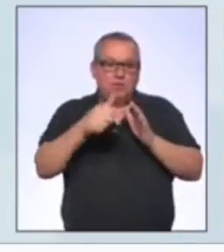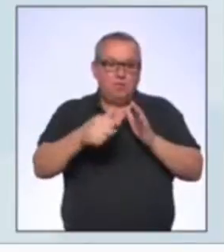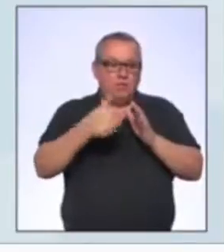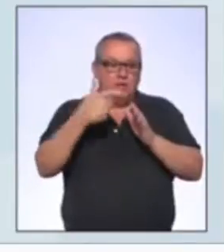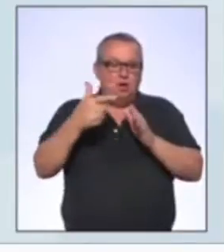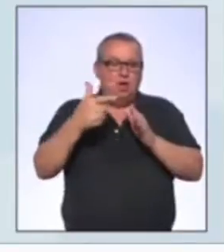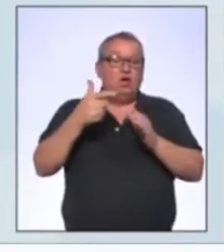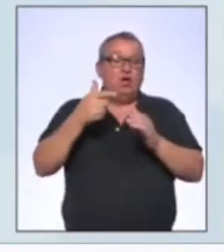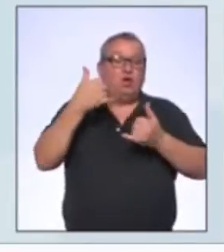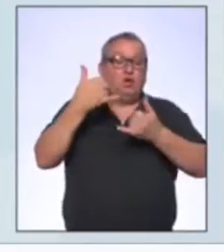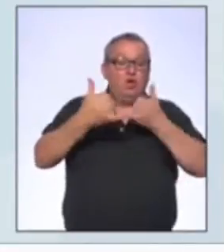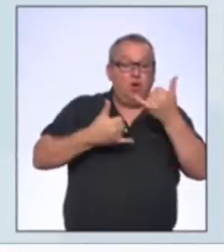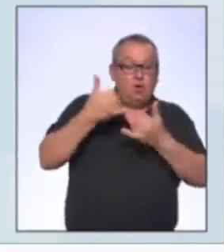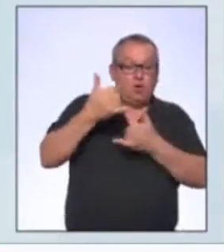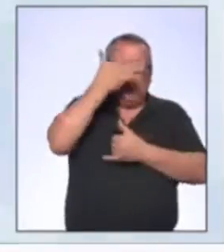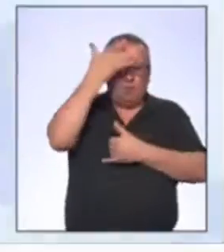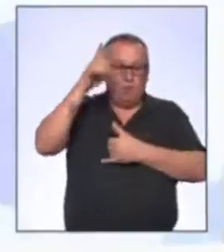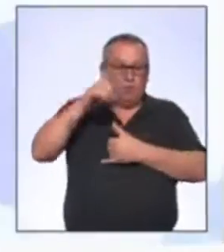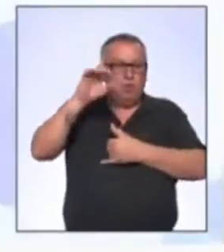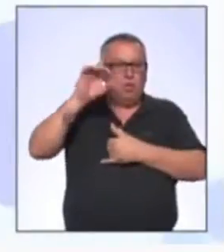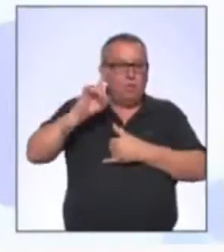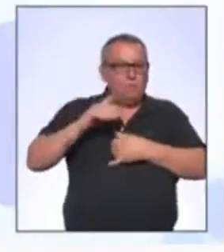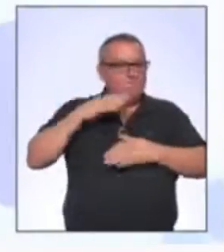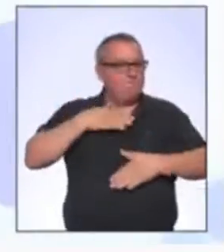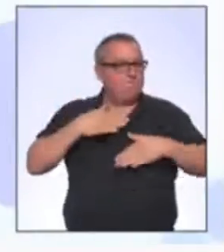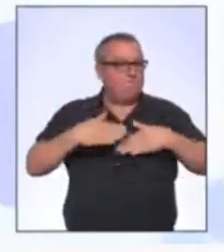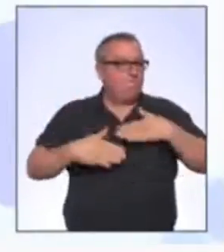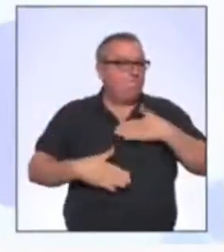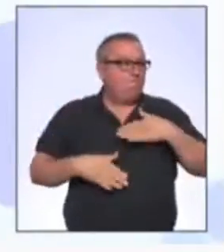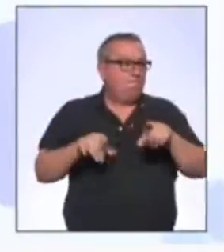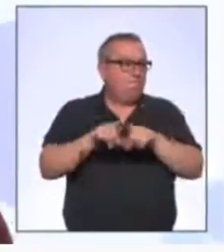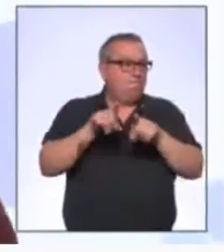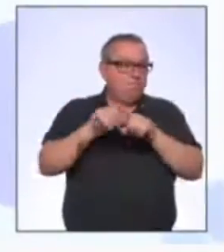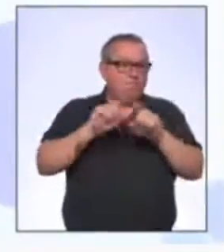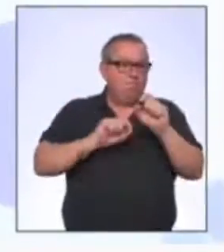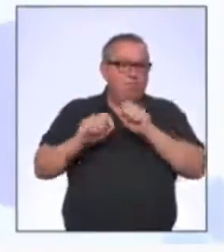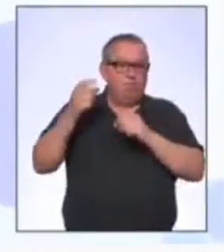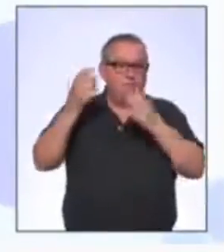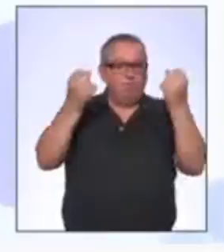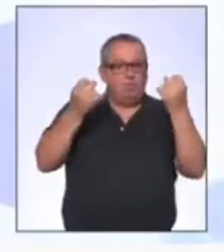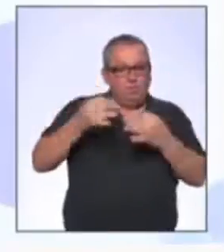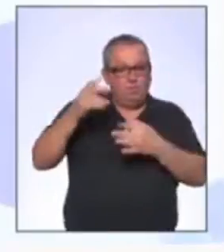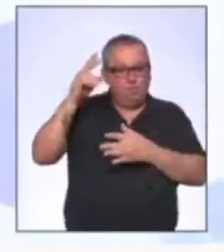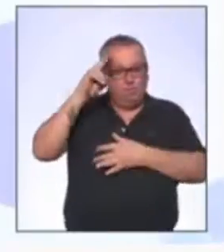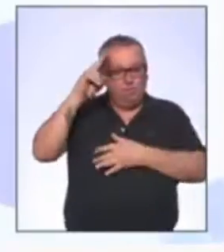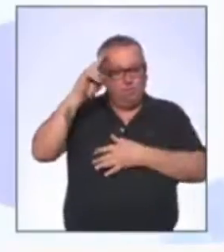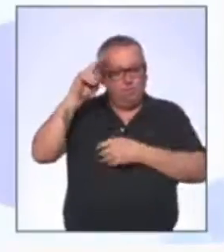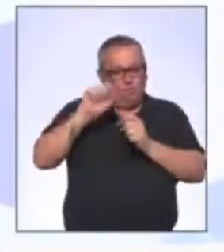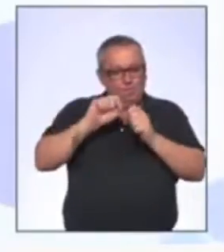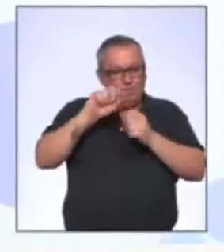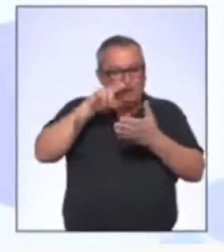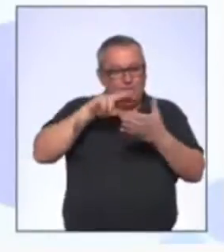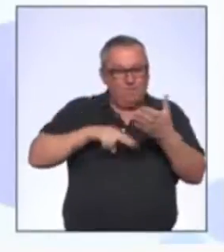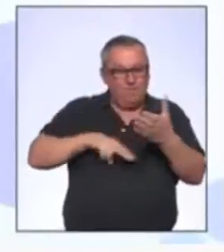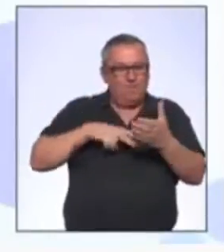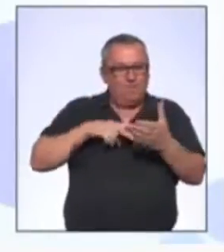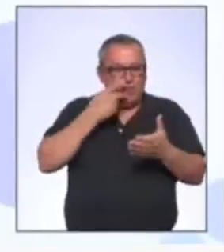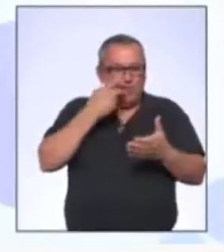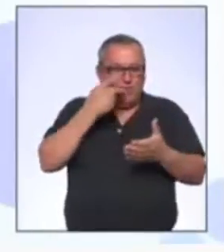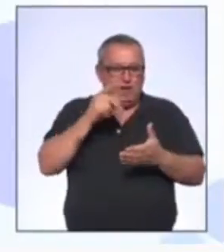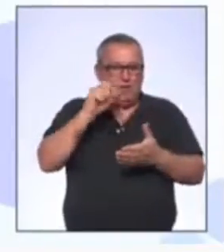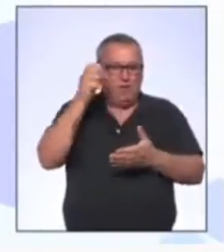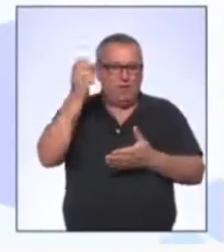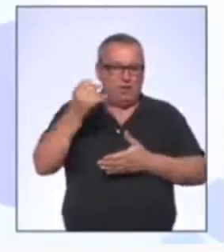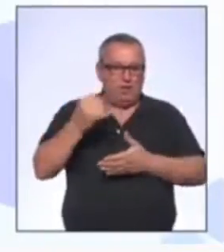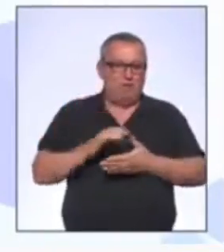para atletas com deficiência física então eu acabei contando a história a gente fez a leitura só para reafirmar o que